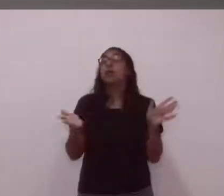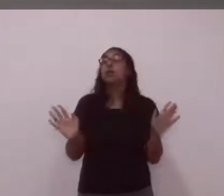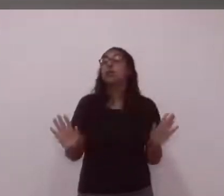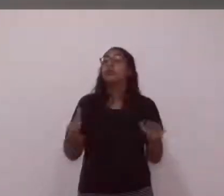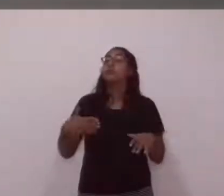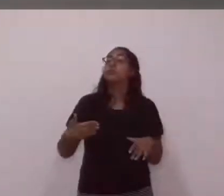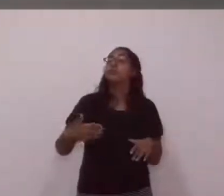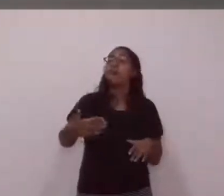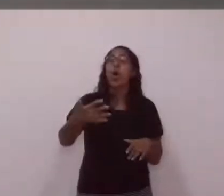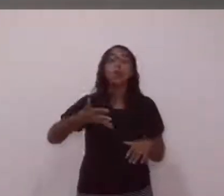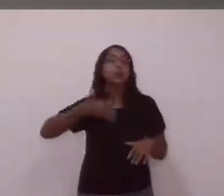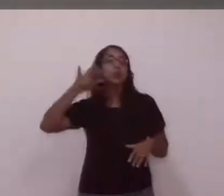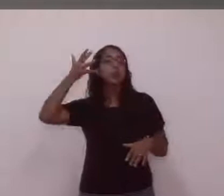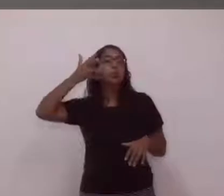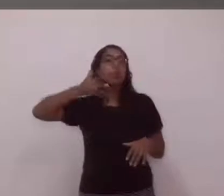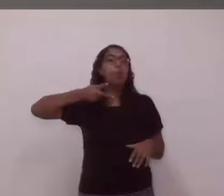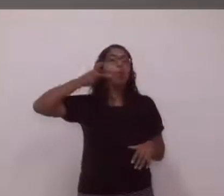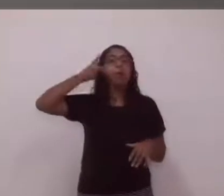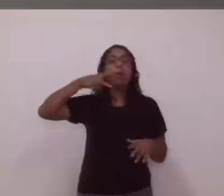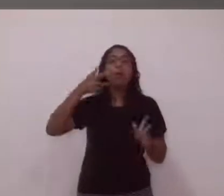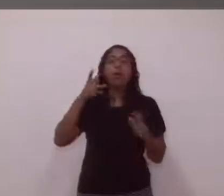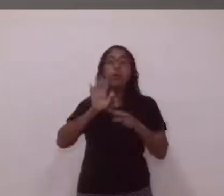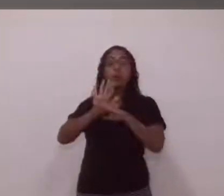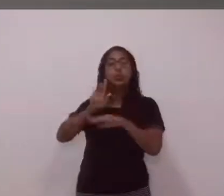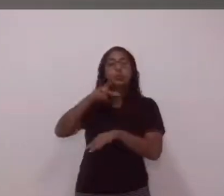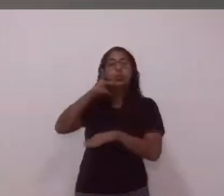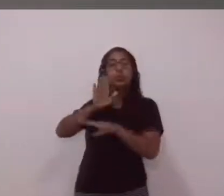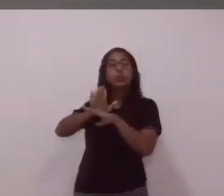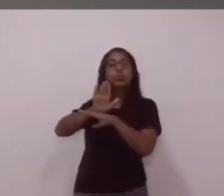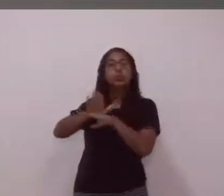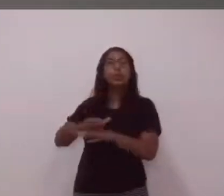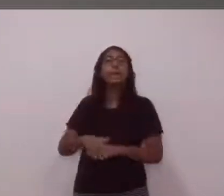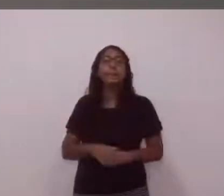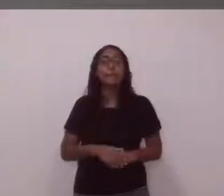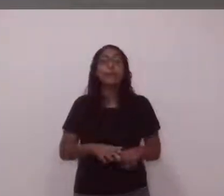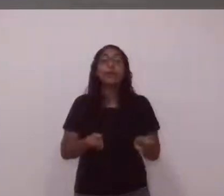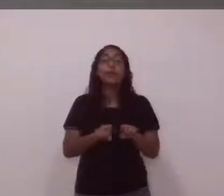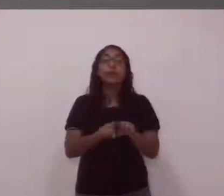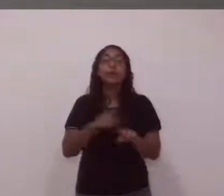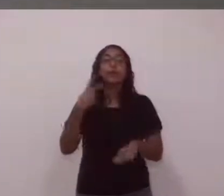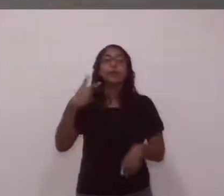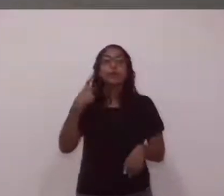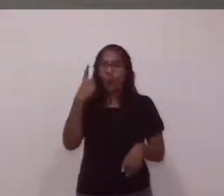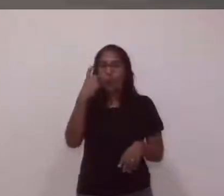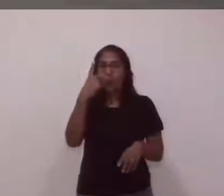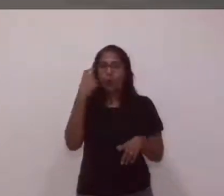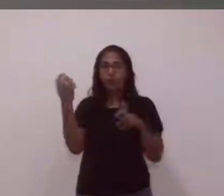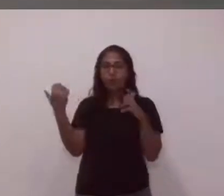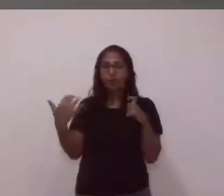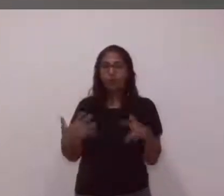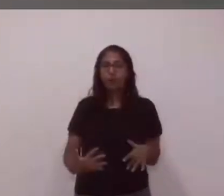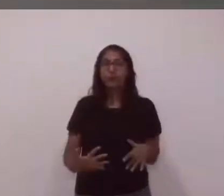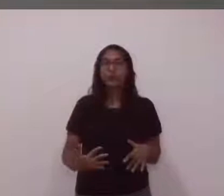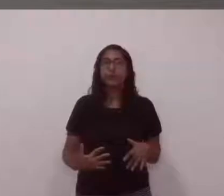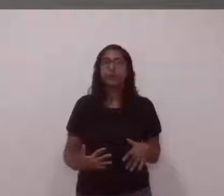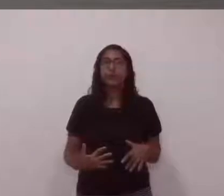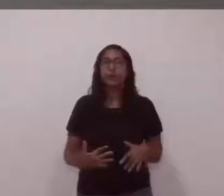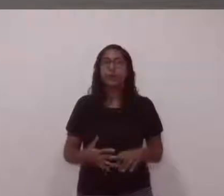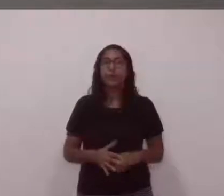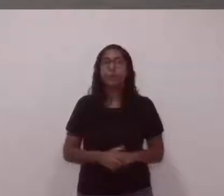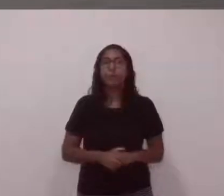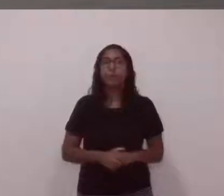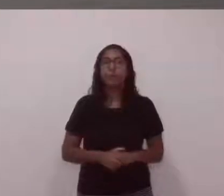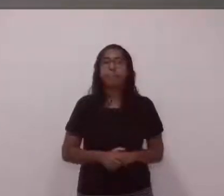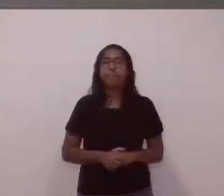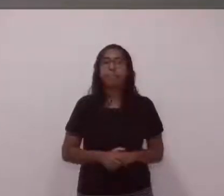que quer difamar e o Marcos Ferraz colocou aqui muito bem que foi lido aqui é ou não parecer mas